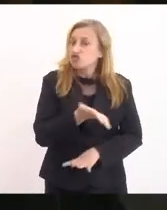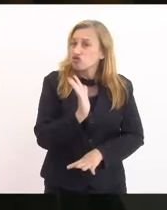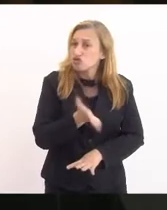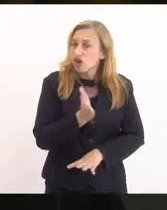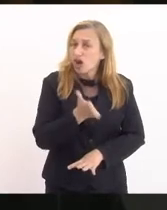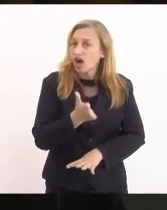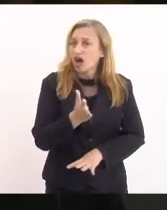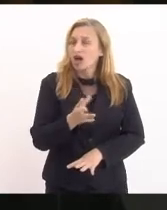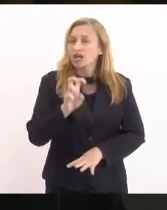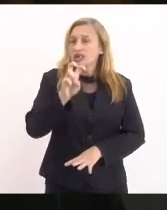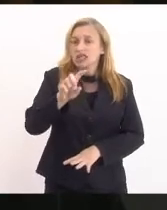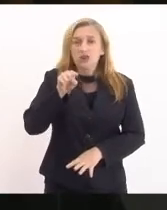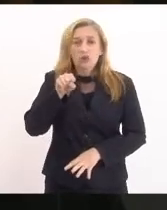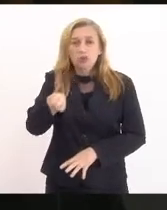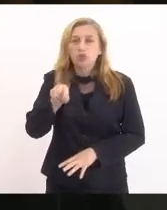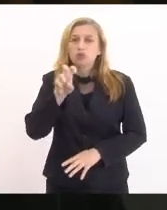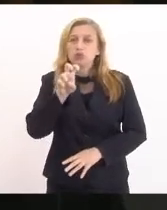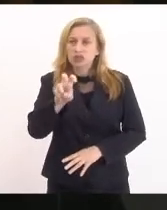em